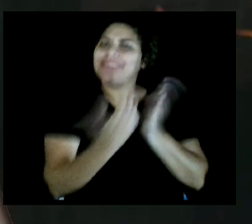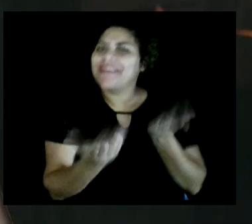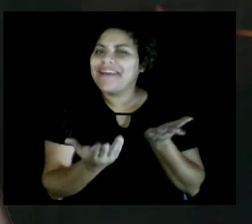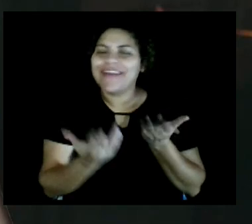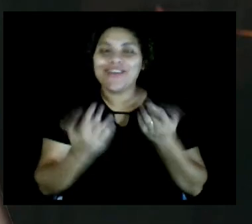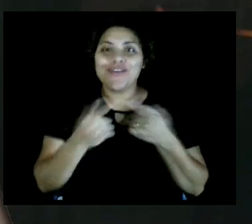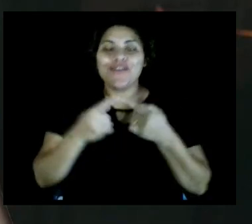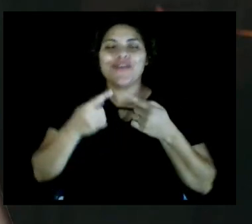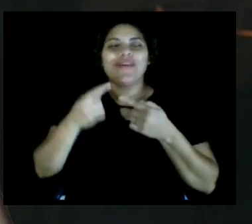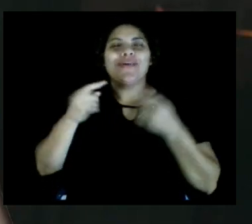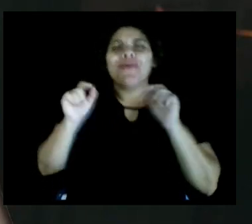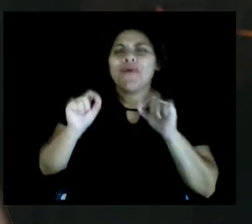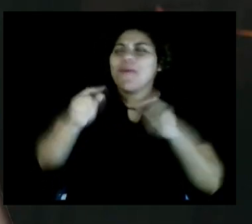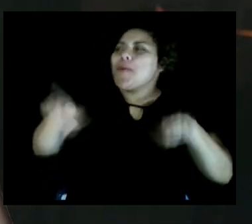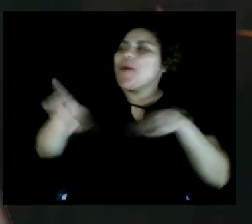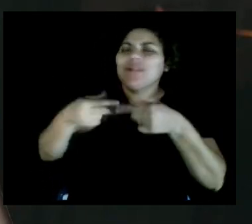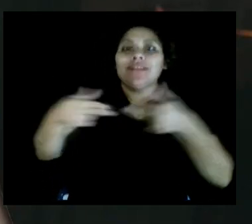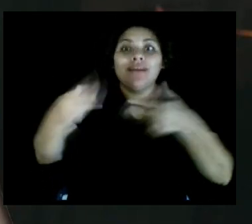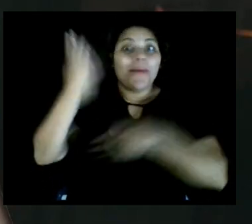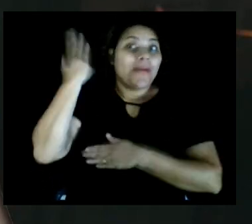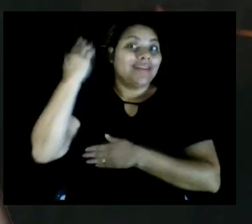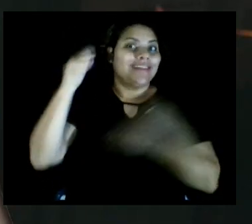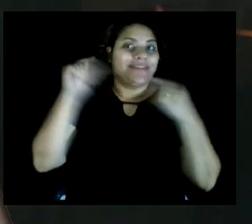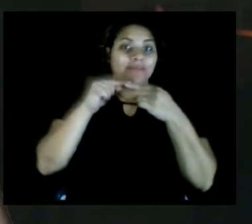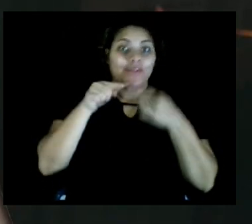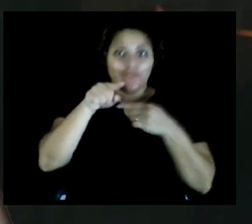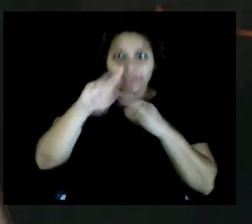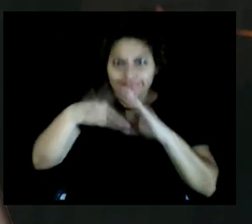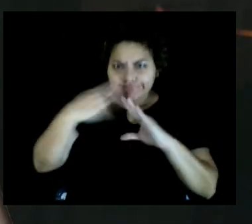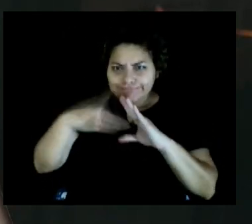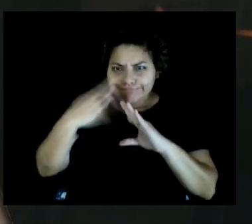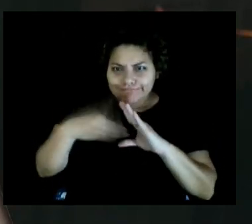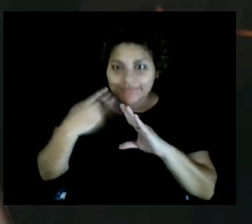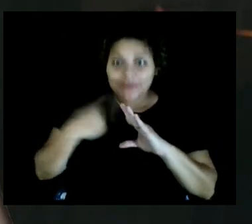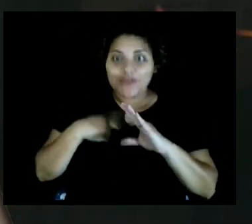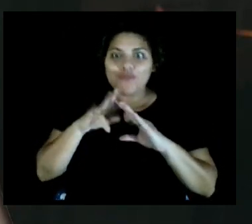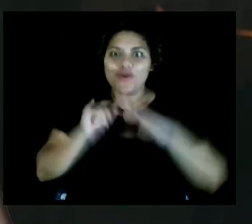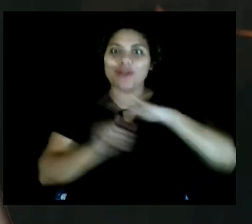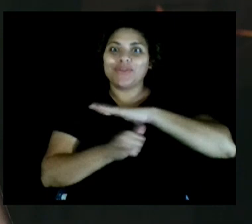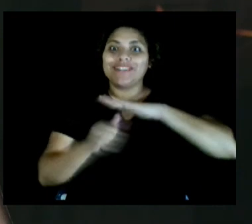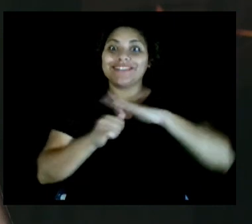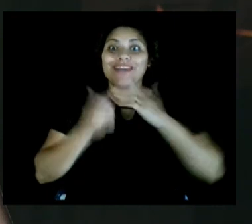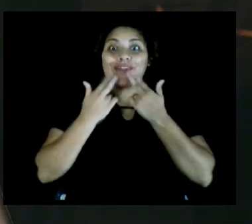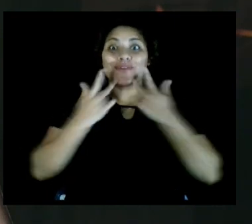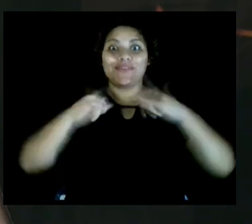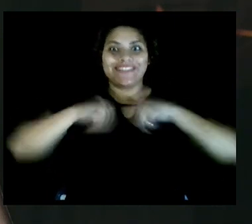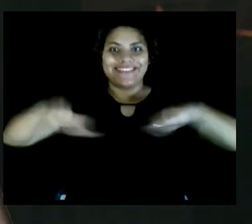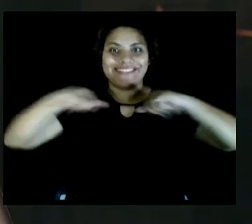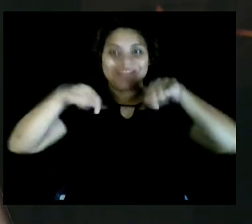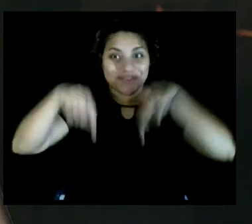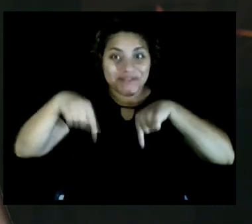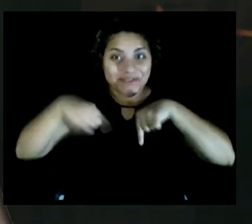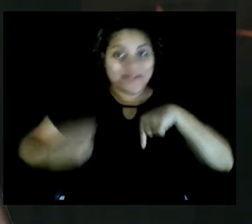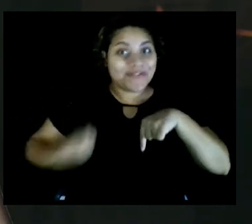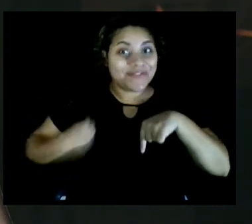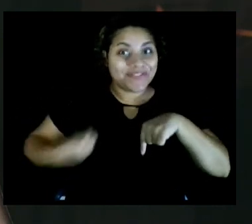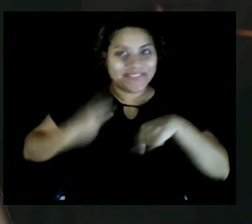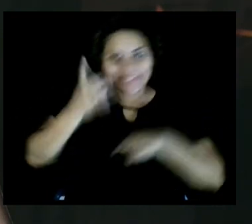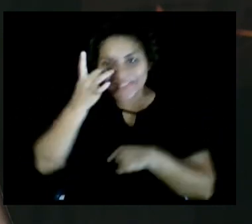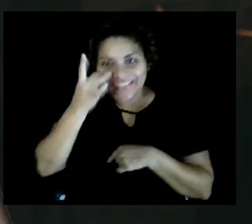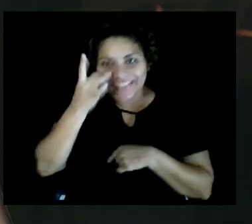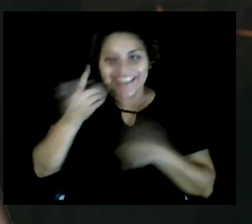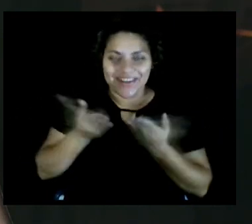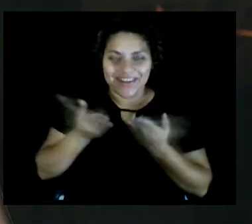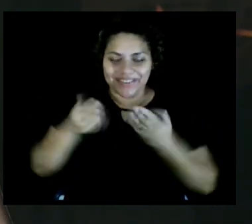você envia a sua mensagem, eu vou atualizando as notícias para você ao vivo aqui no nosso Estúdio Câmara. Vamos lá,